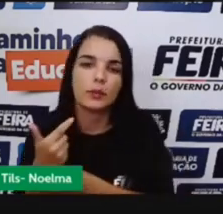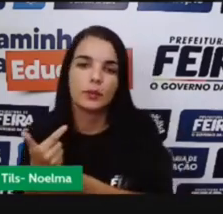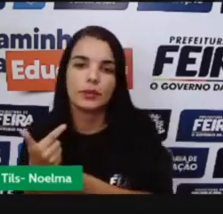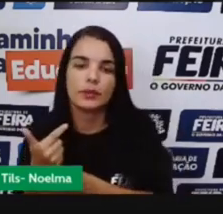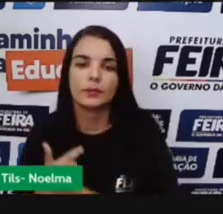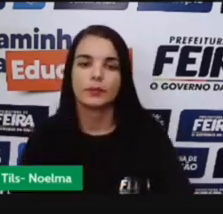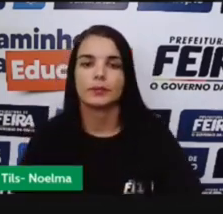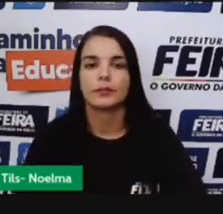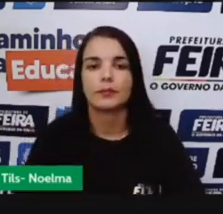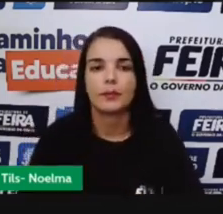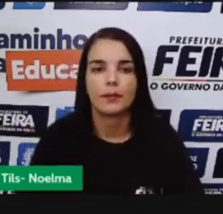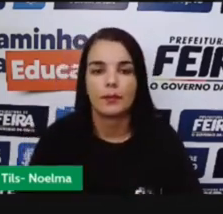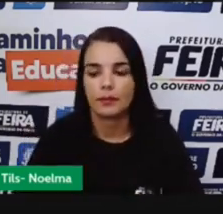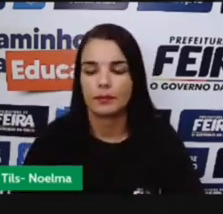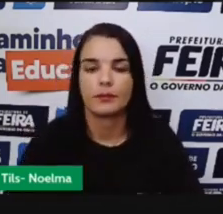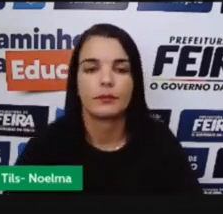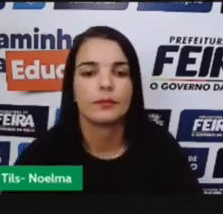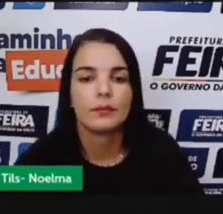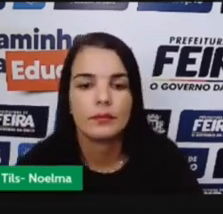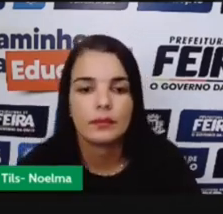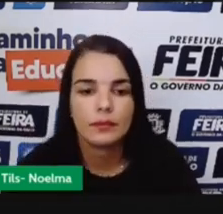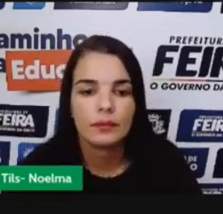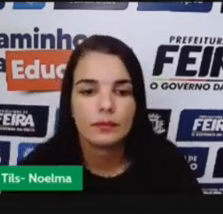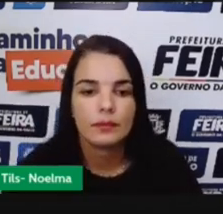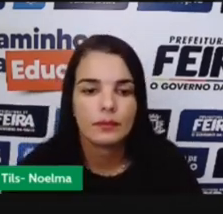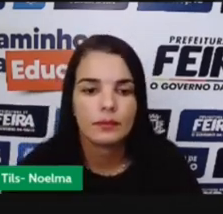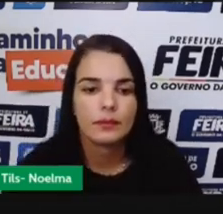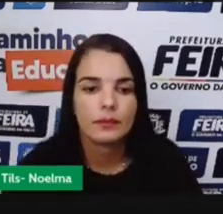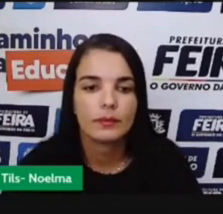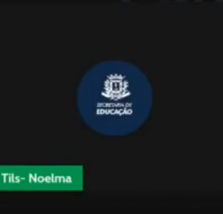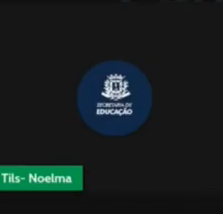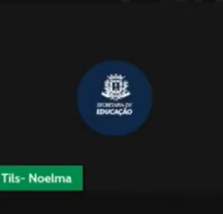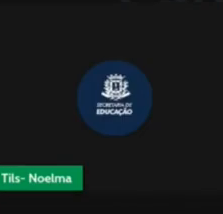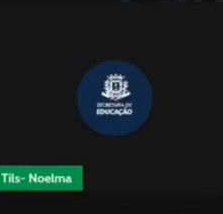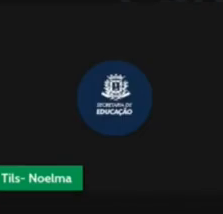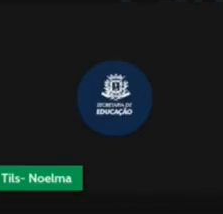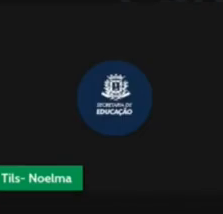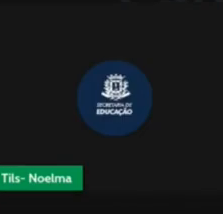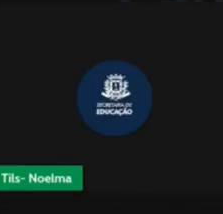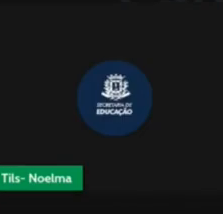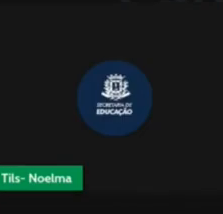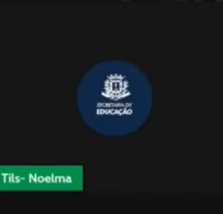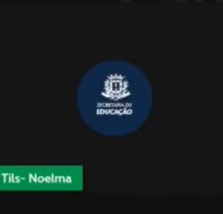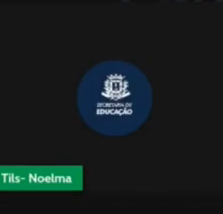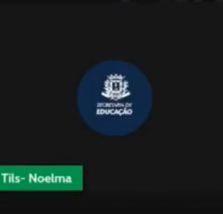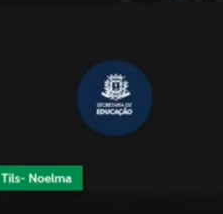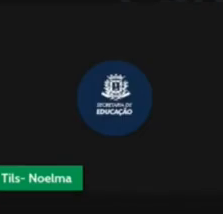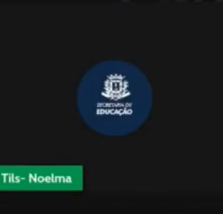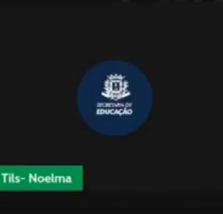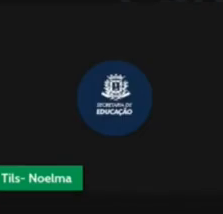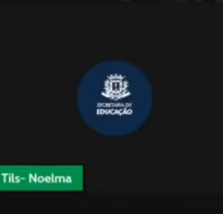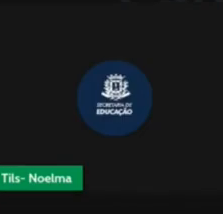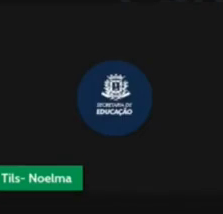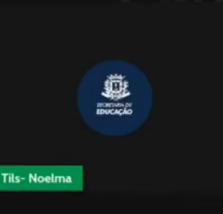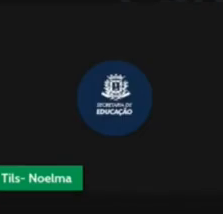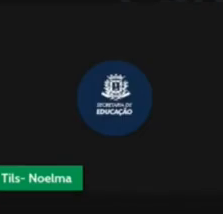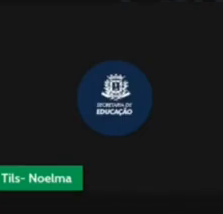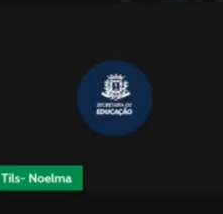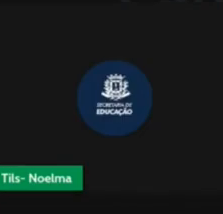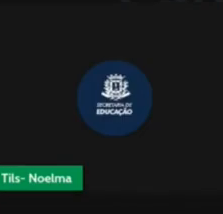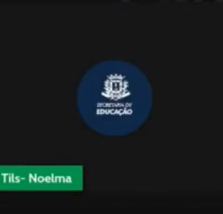42. Para 42, não falta nada. Então, no caso, nós teremos